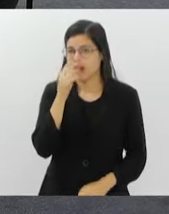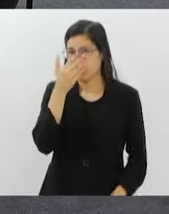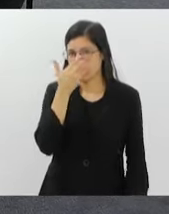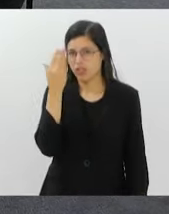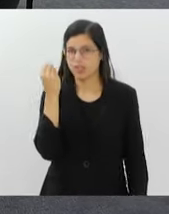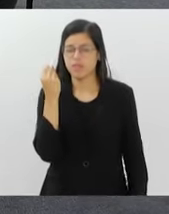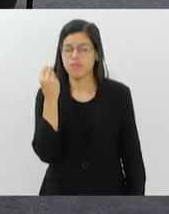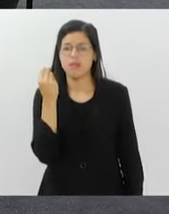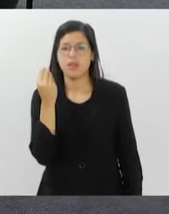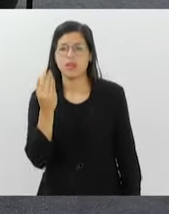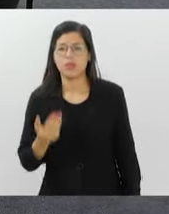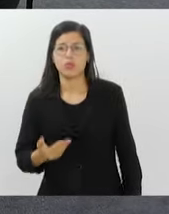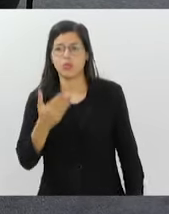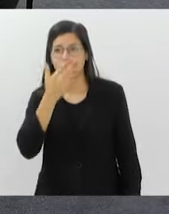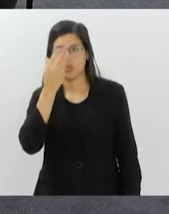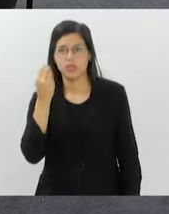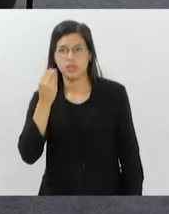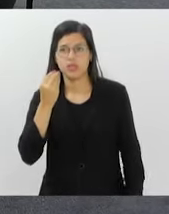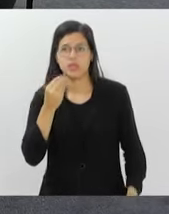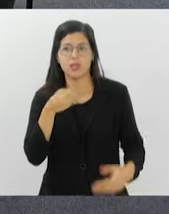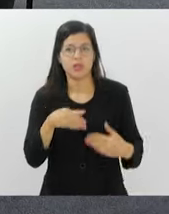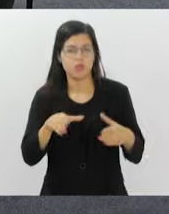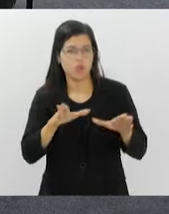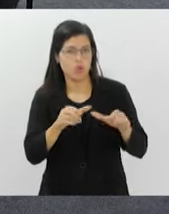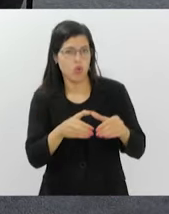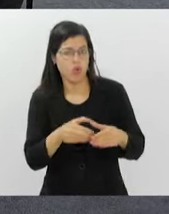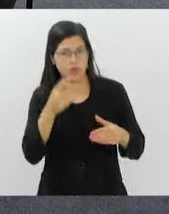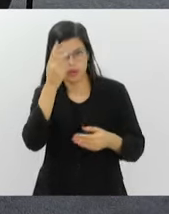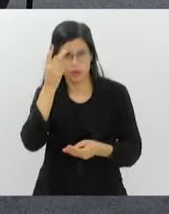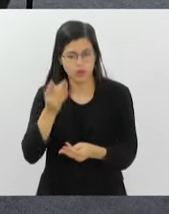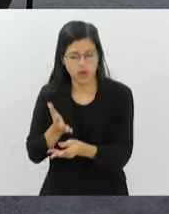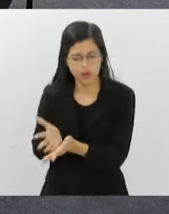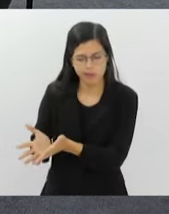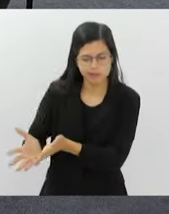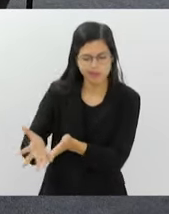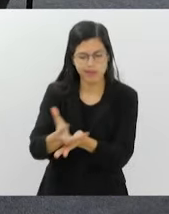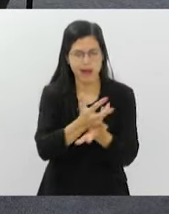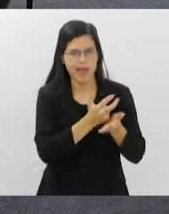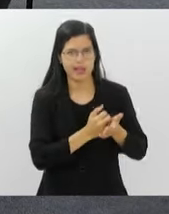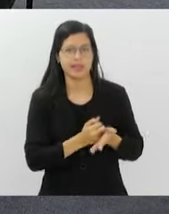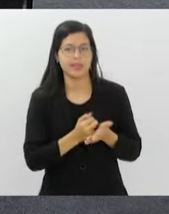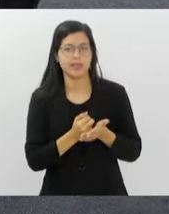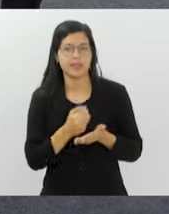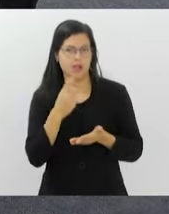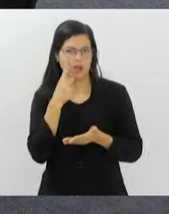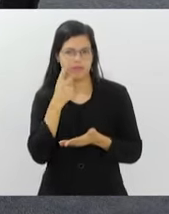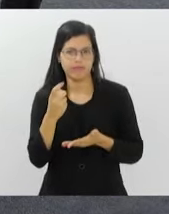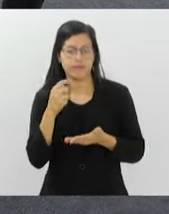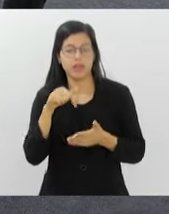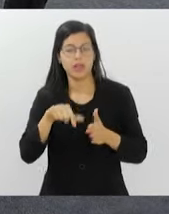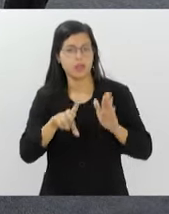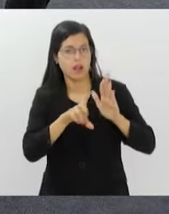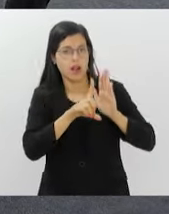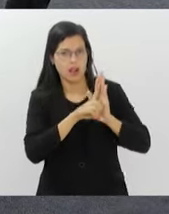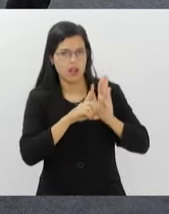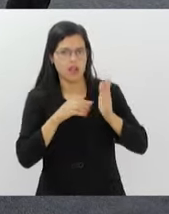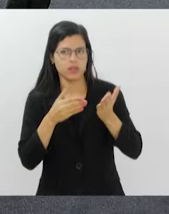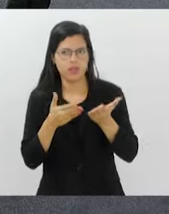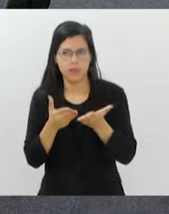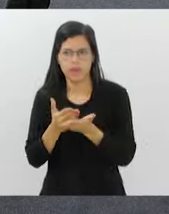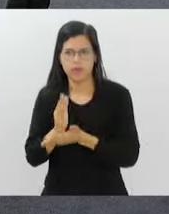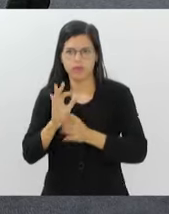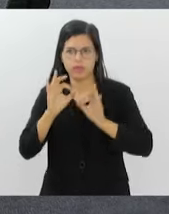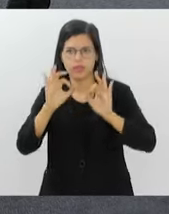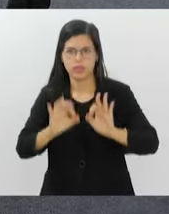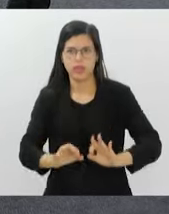exatamente as nossas cooperativas dos catadores e catadores Então essa nossa lei que gente acabou de aprovar e eu tenho